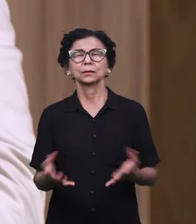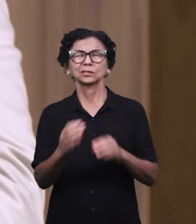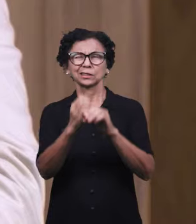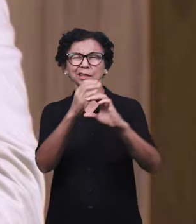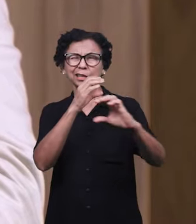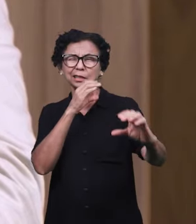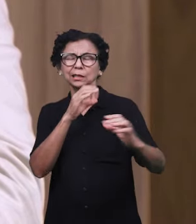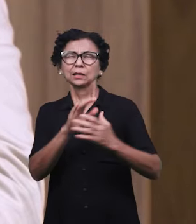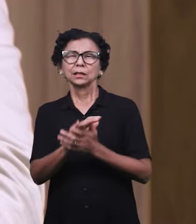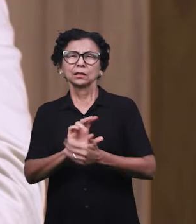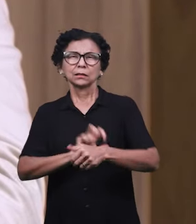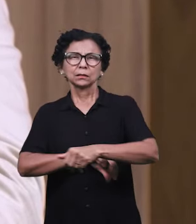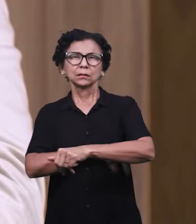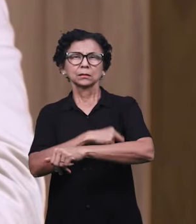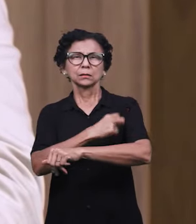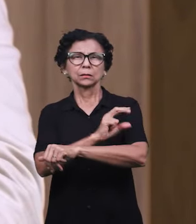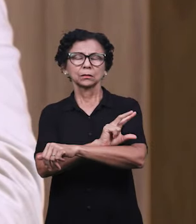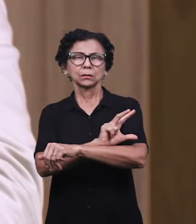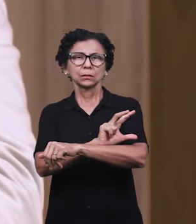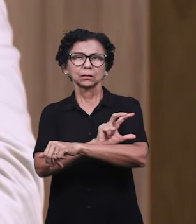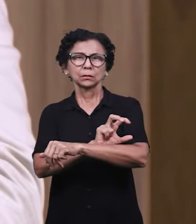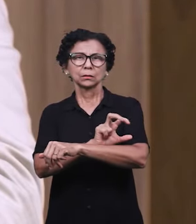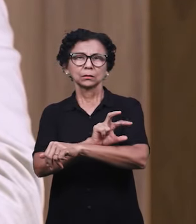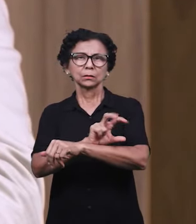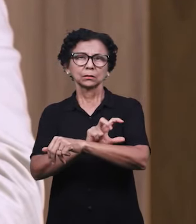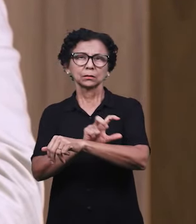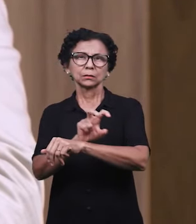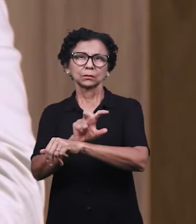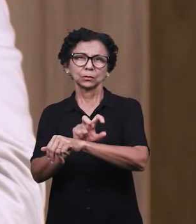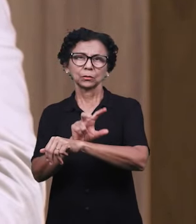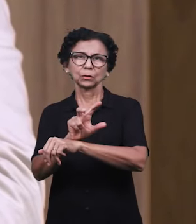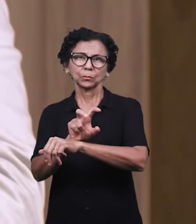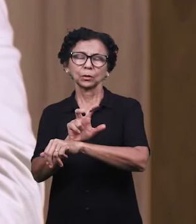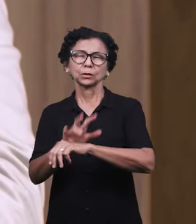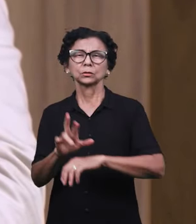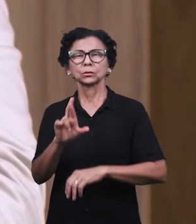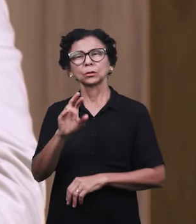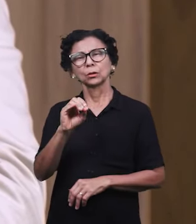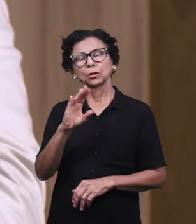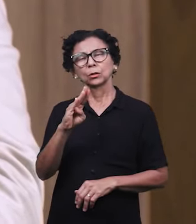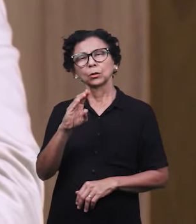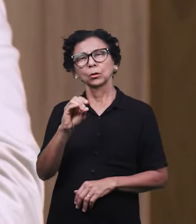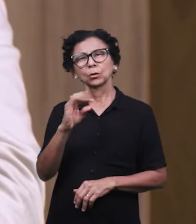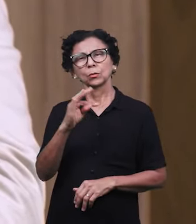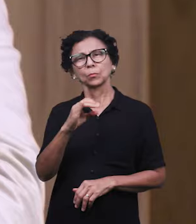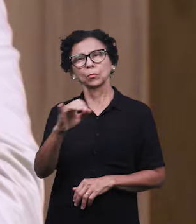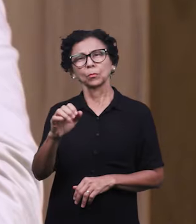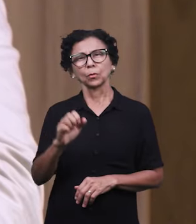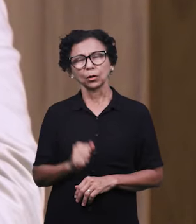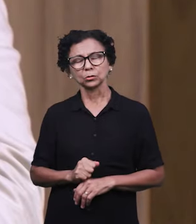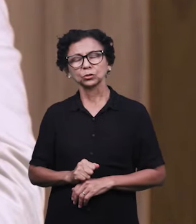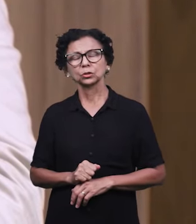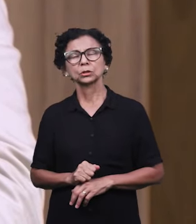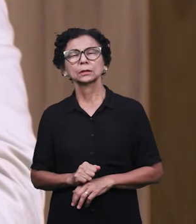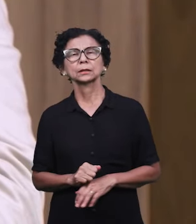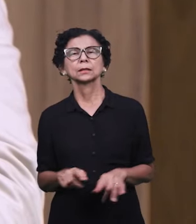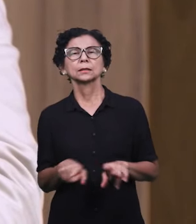na atuação também no Grupo Ciência e Fé, o meu estande também é da robótica, onde os meninos eles tendem a gostar muito dessa área